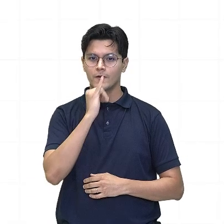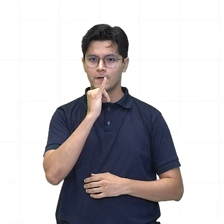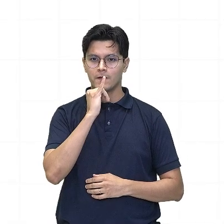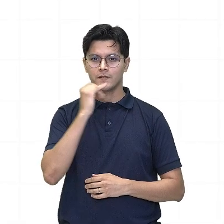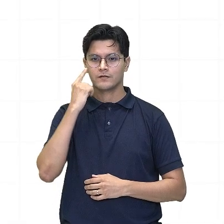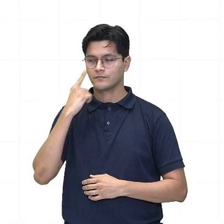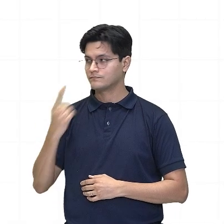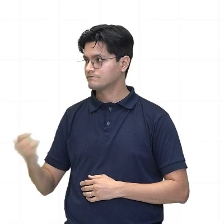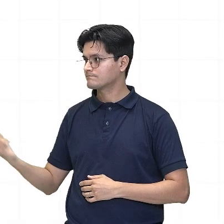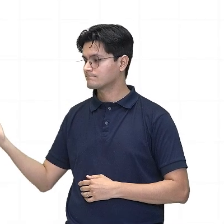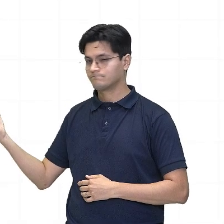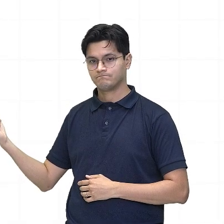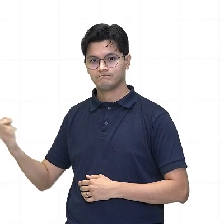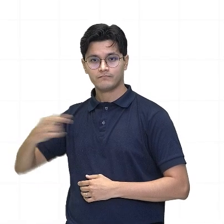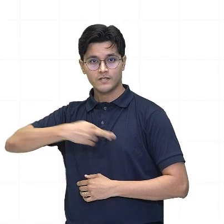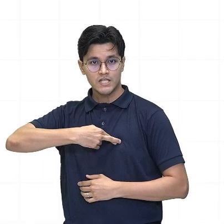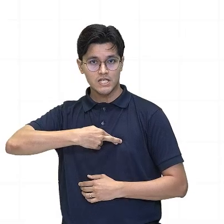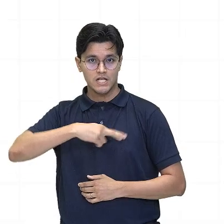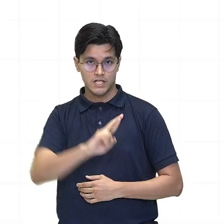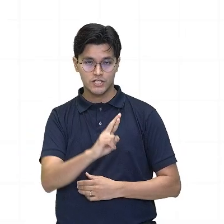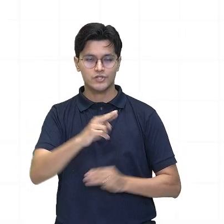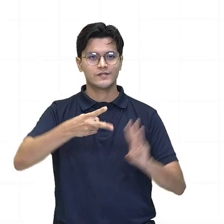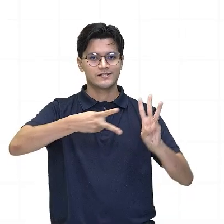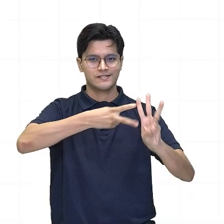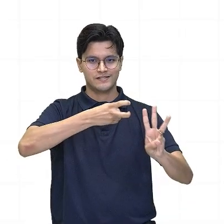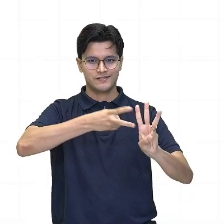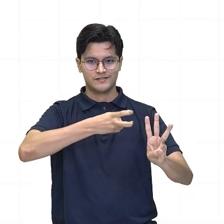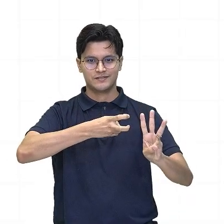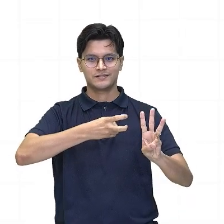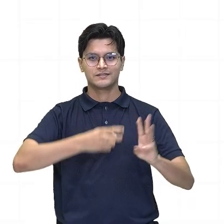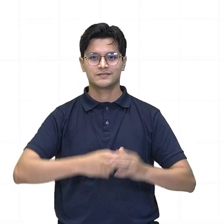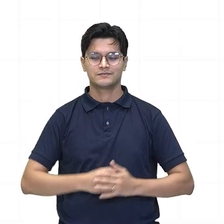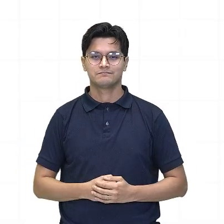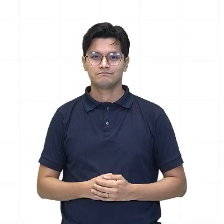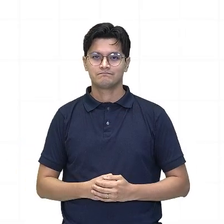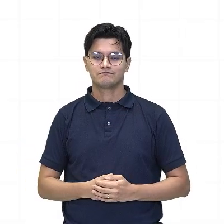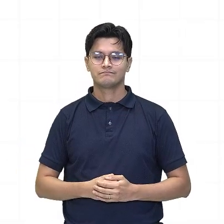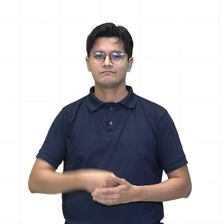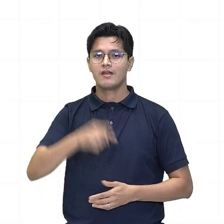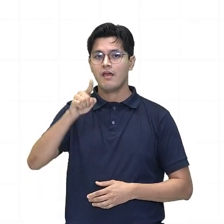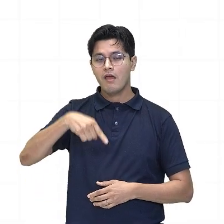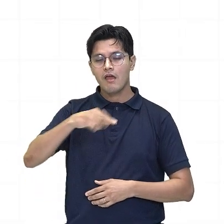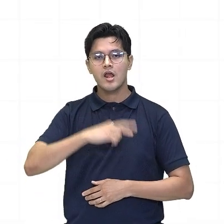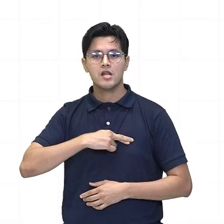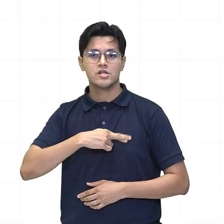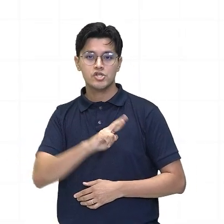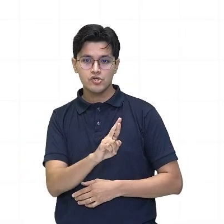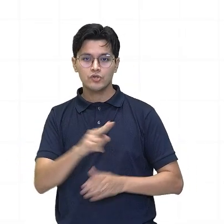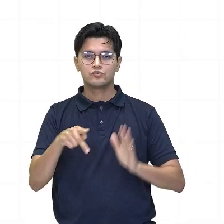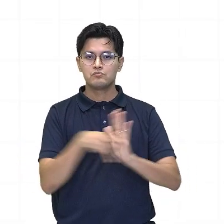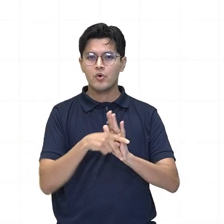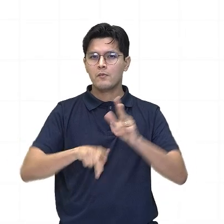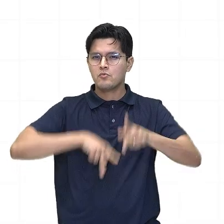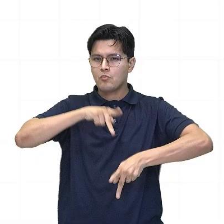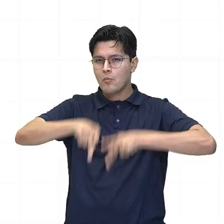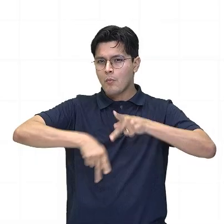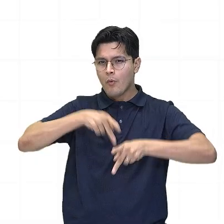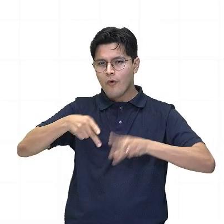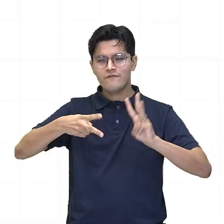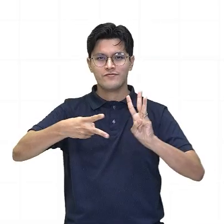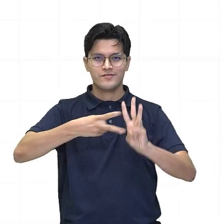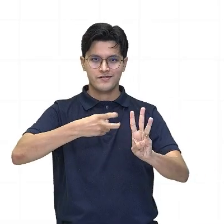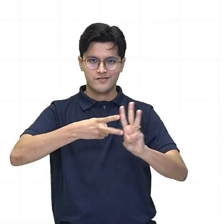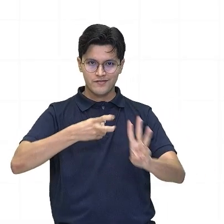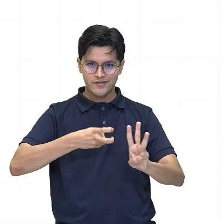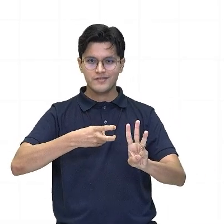caso, que são nas religiões indígenas, né? São nas religiões dos nossos povos originários, né? Dos